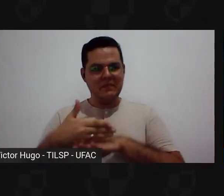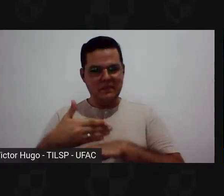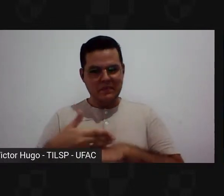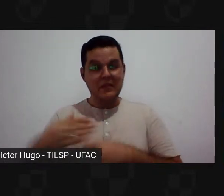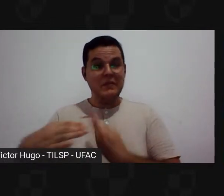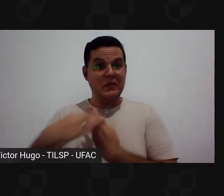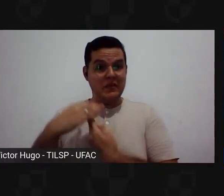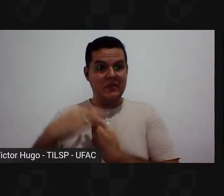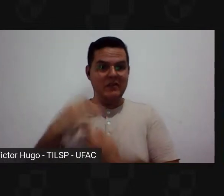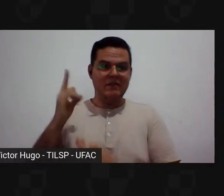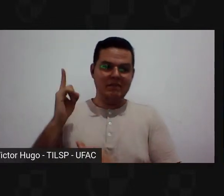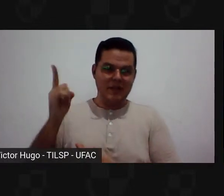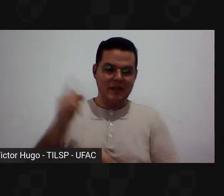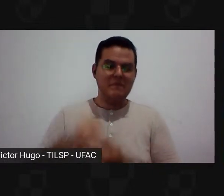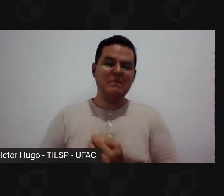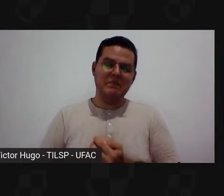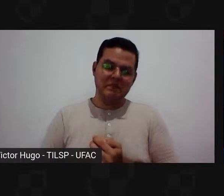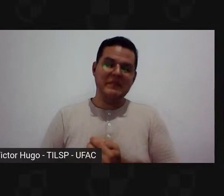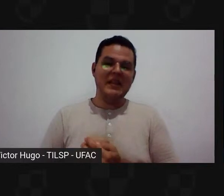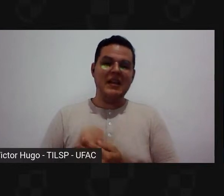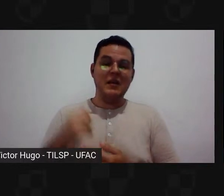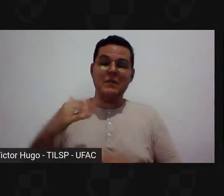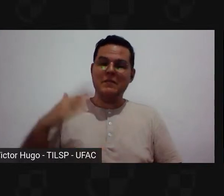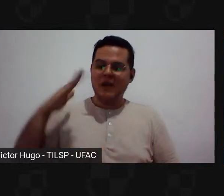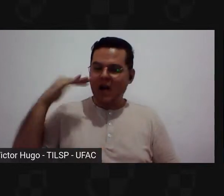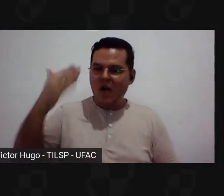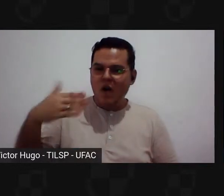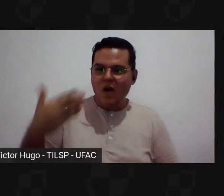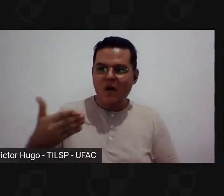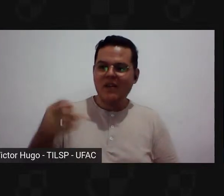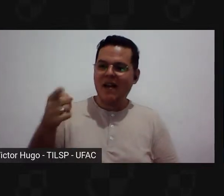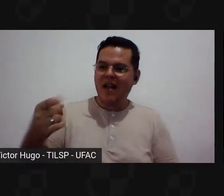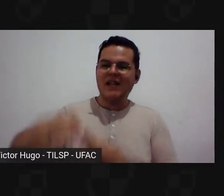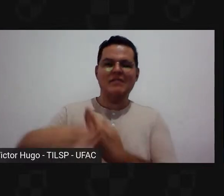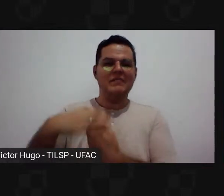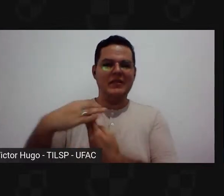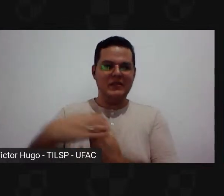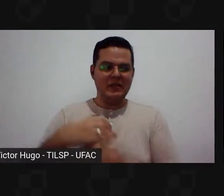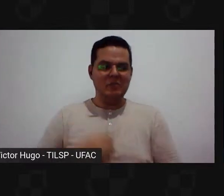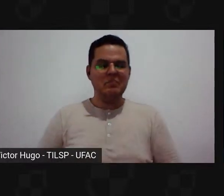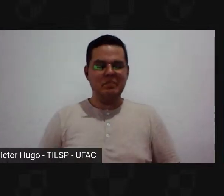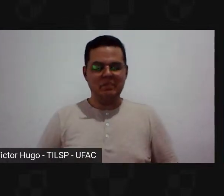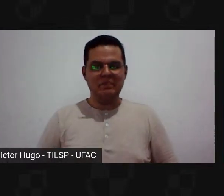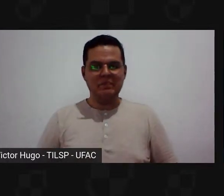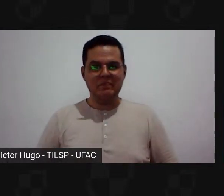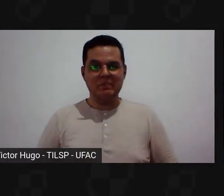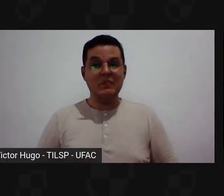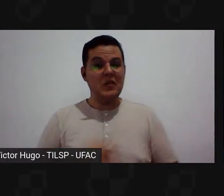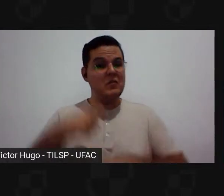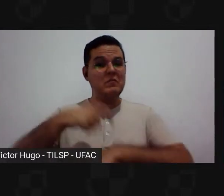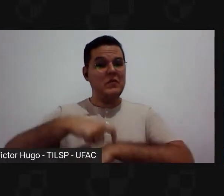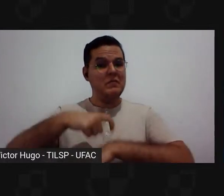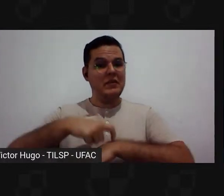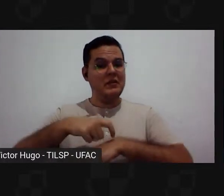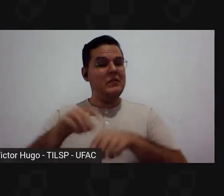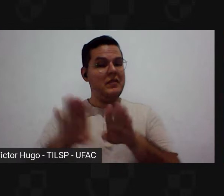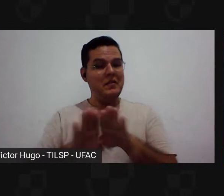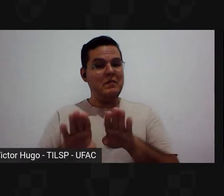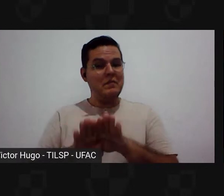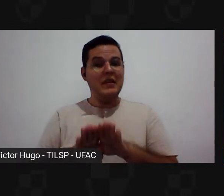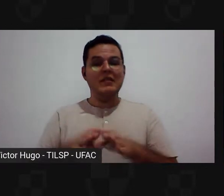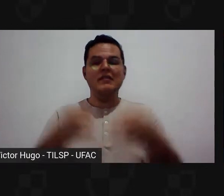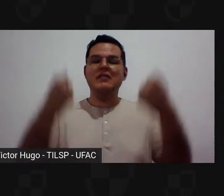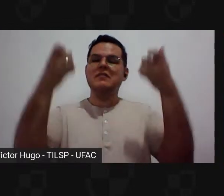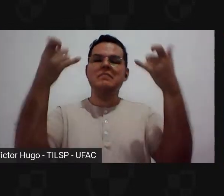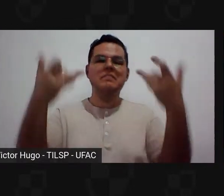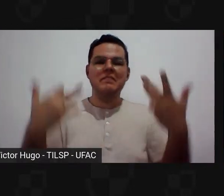a honra de tê-la como orientadora. Então, eu acho que é um momento também oportuno para falar em público